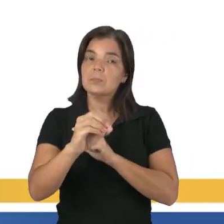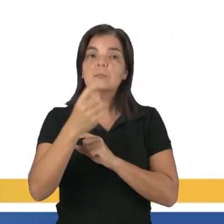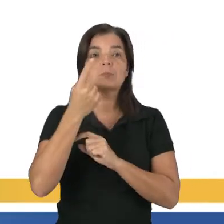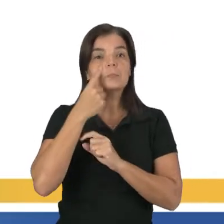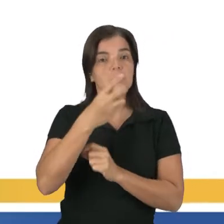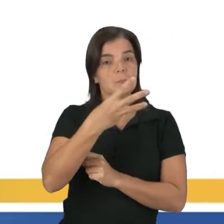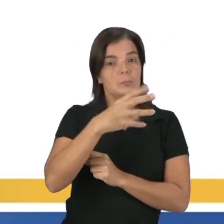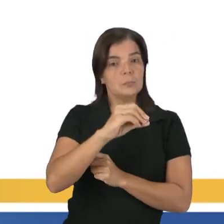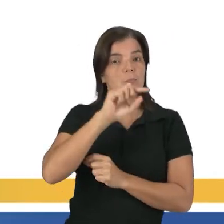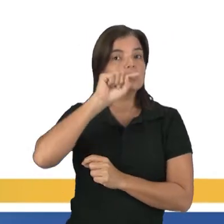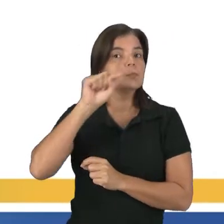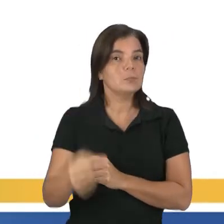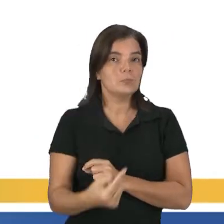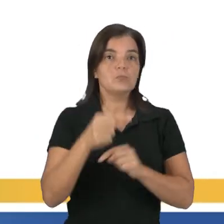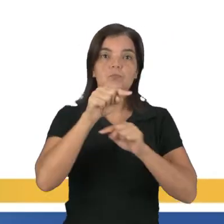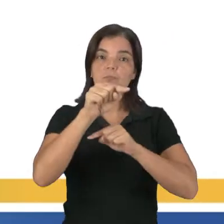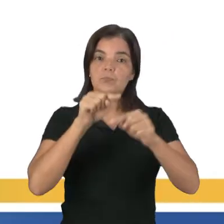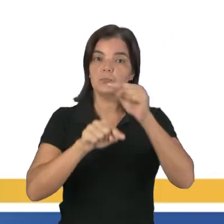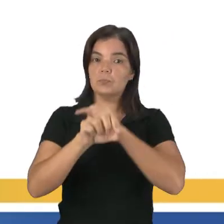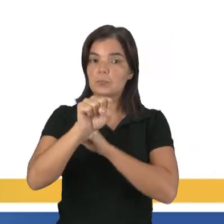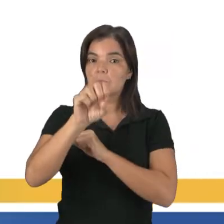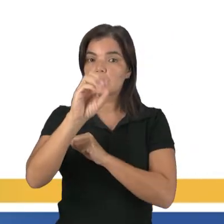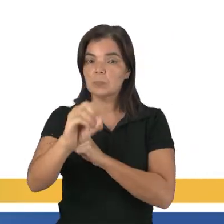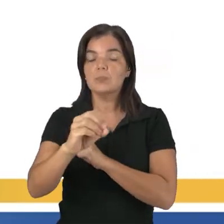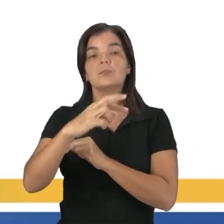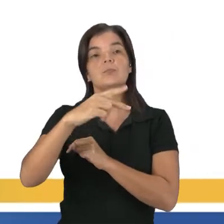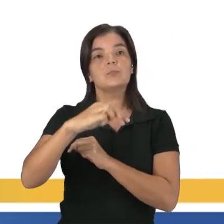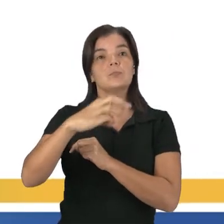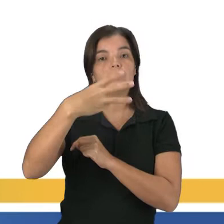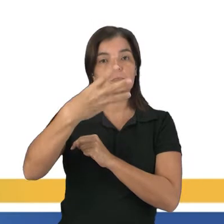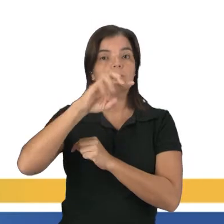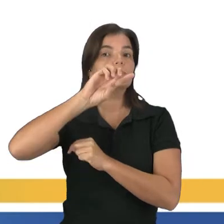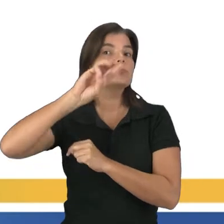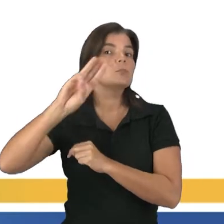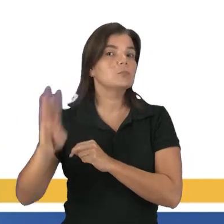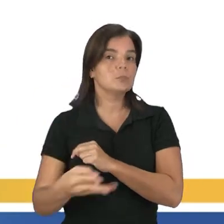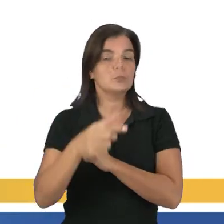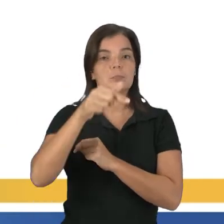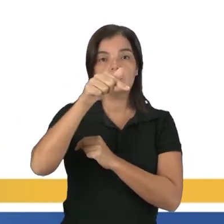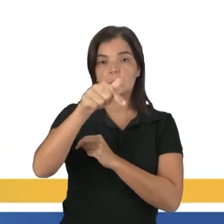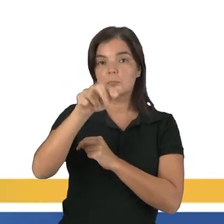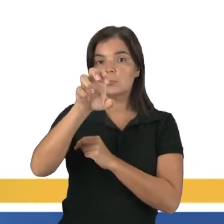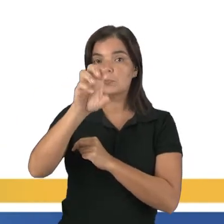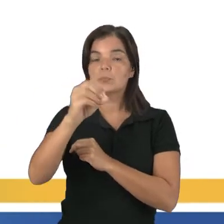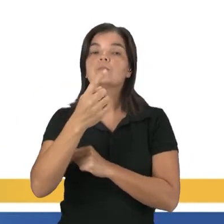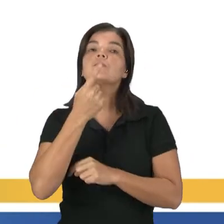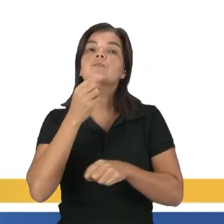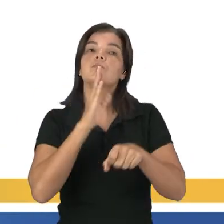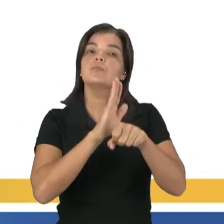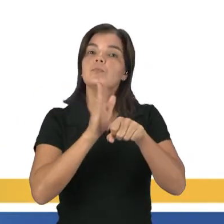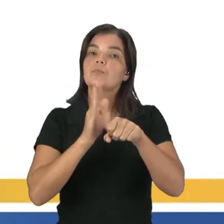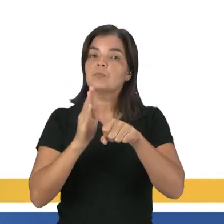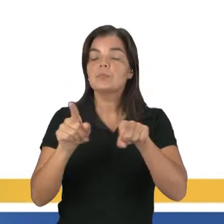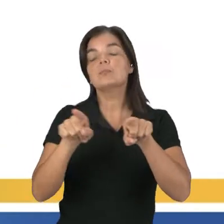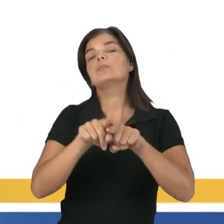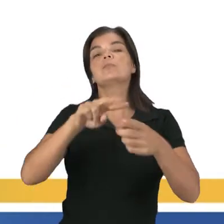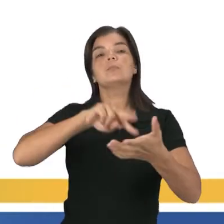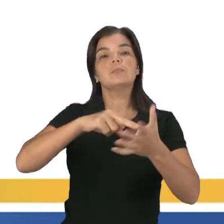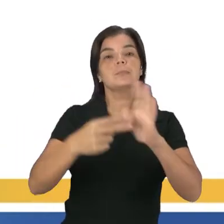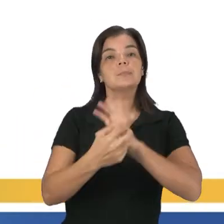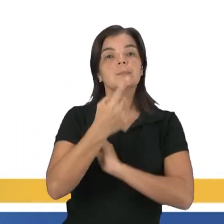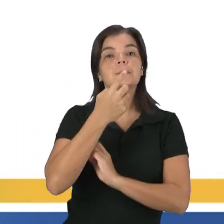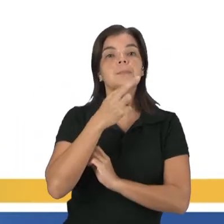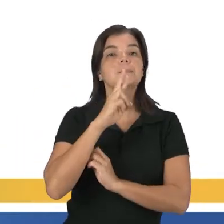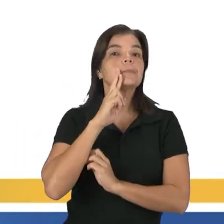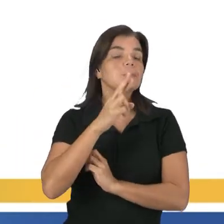pegar 30.000 e dividir para 80, que vai ser igual a 3.750 tomates, né? Ou seja, a minha